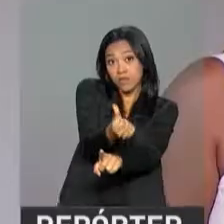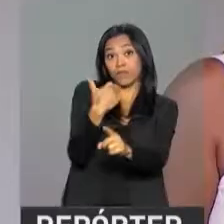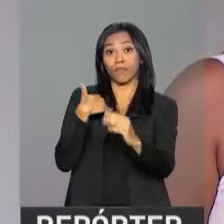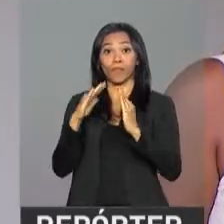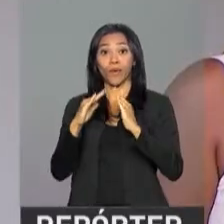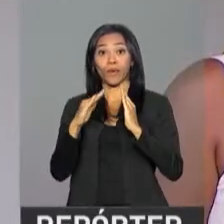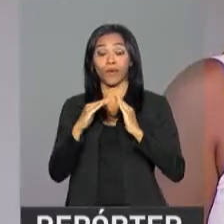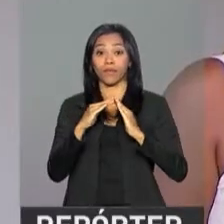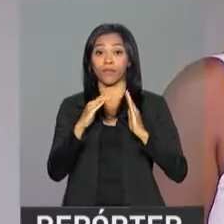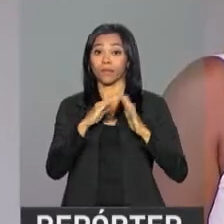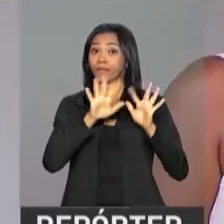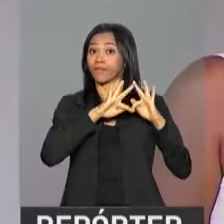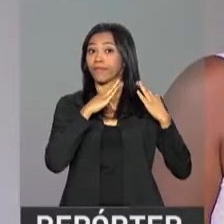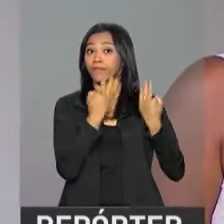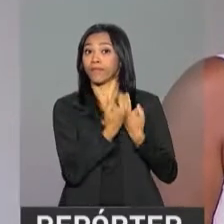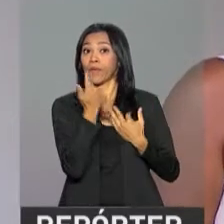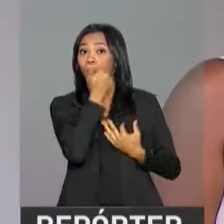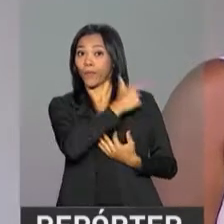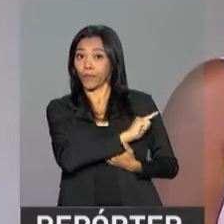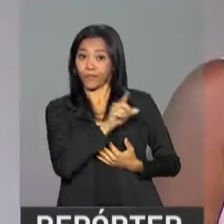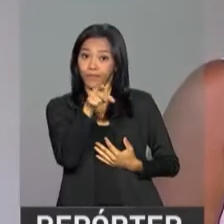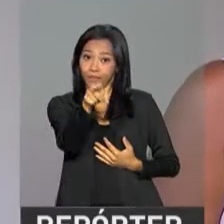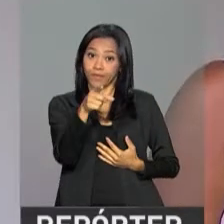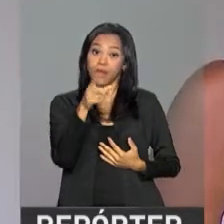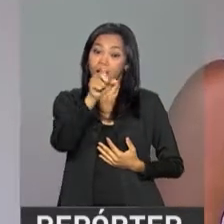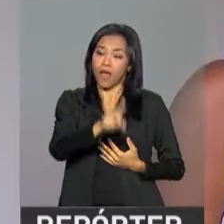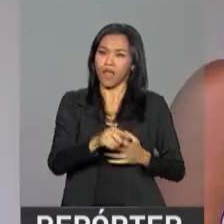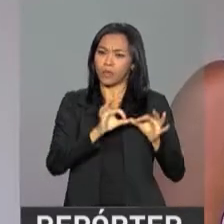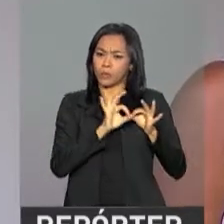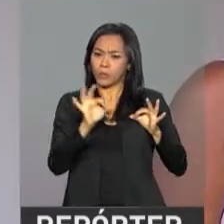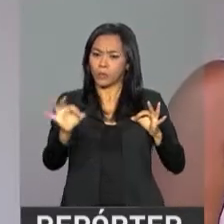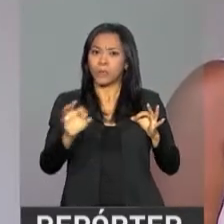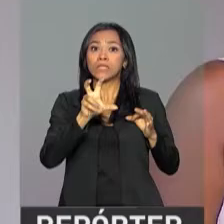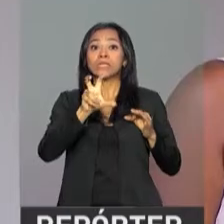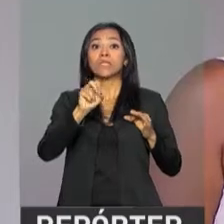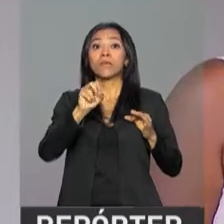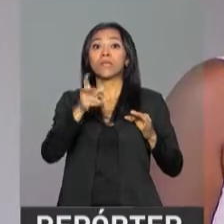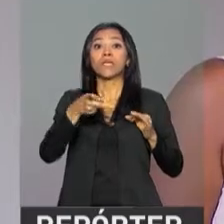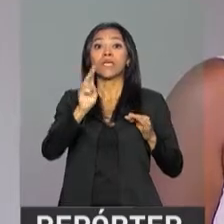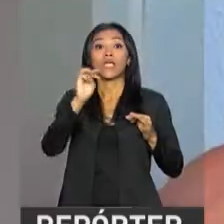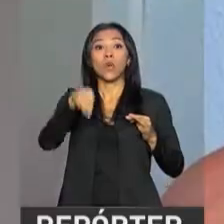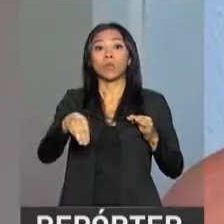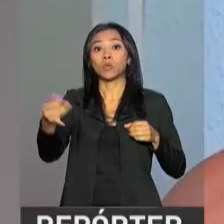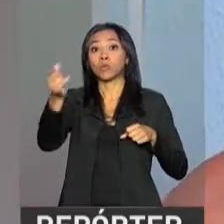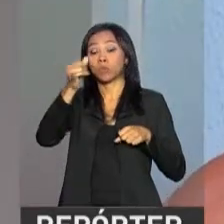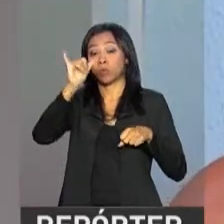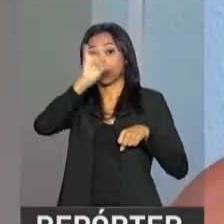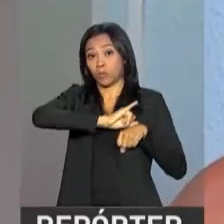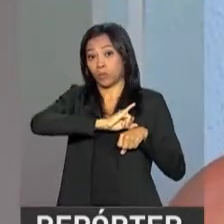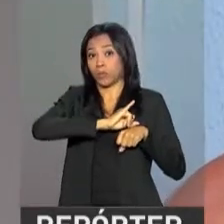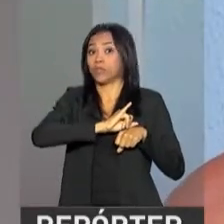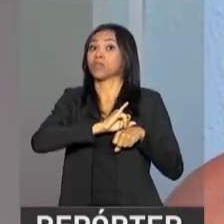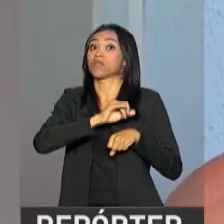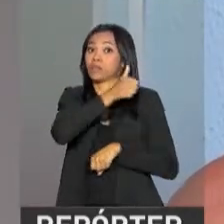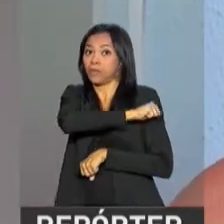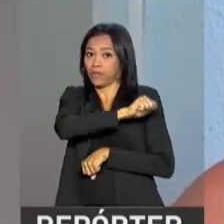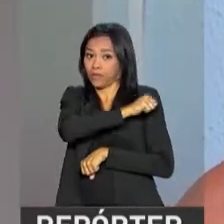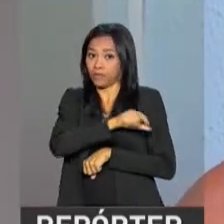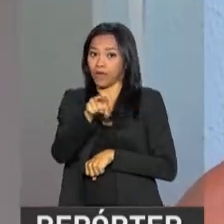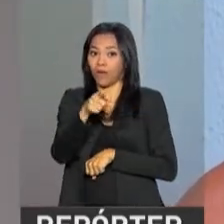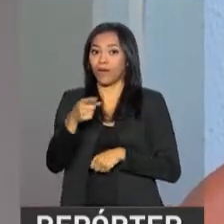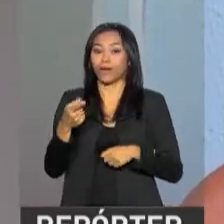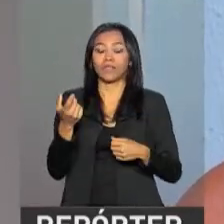na casa de parentes em nova iguaçu município a 50 quilômetros do centro do rio de janeiro agora mal pode esperar